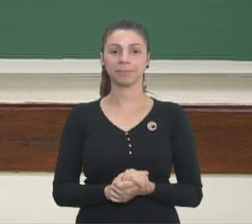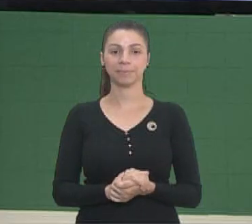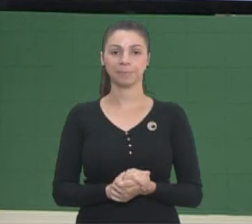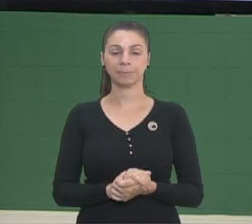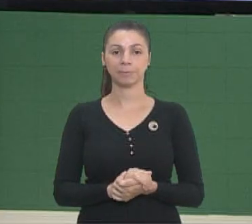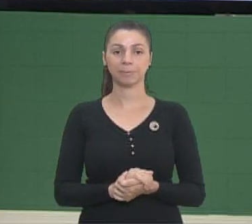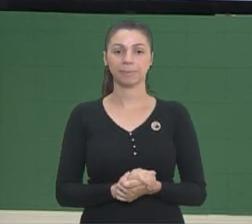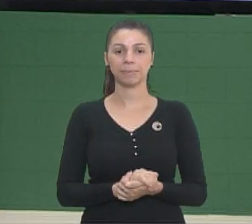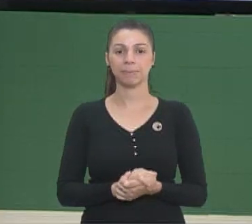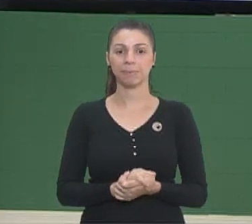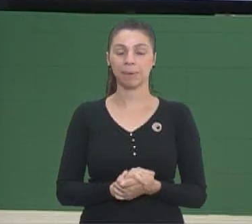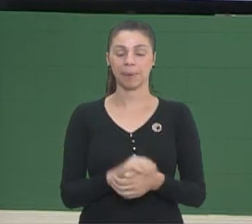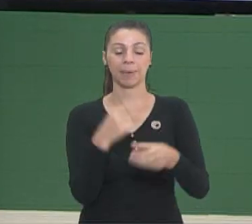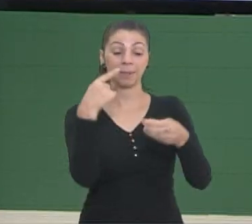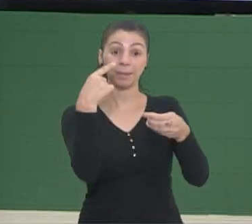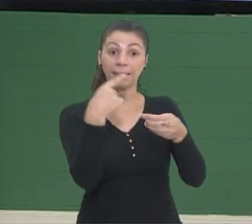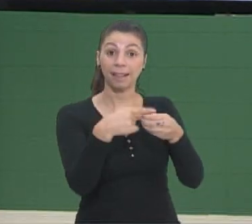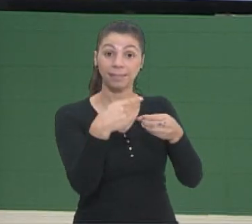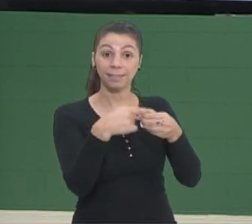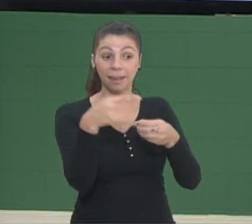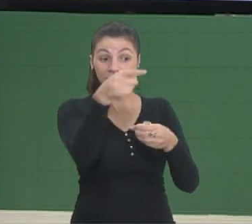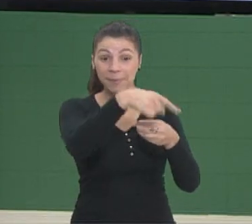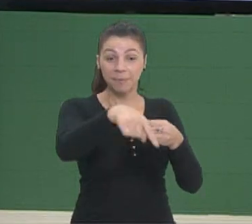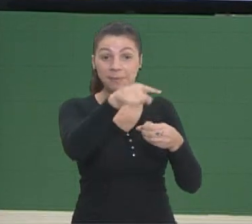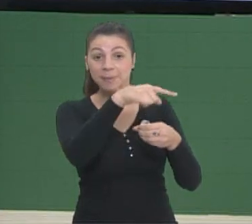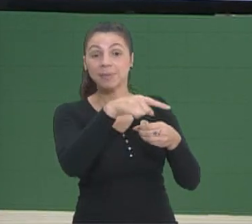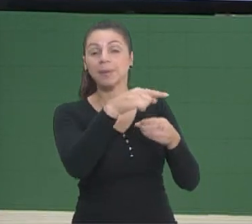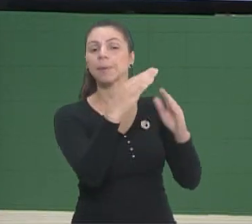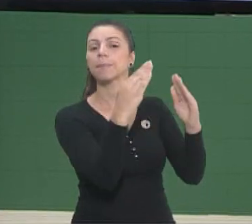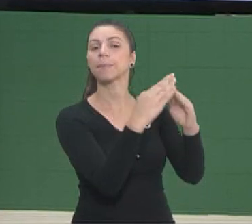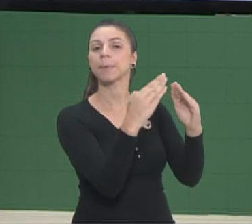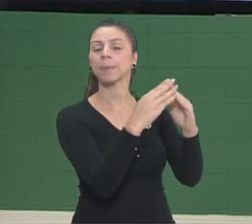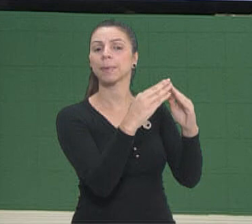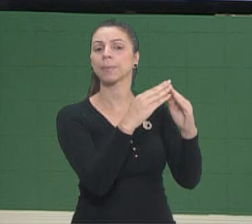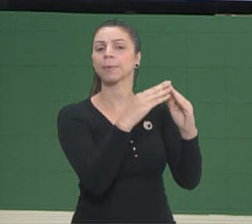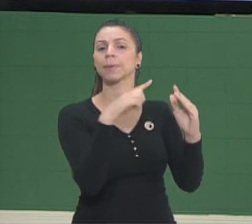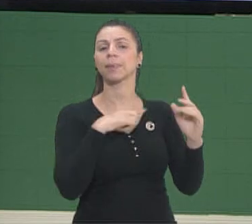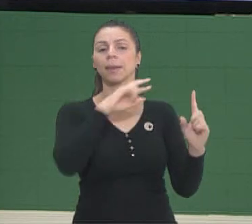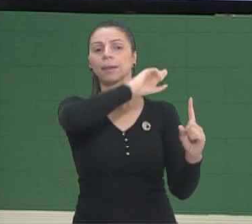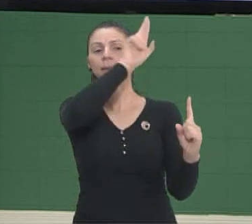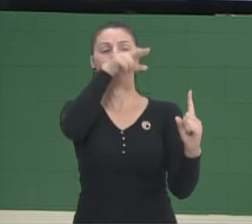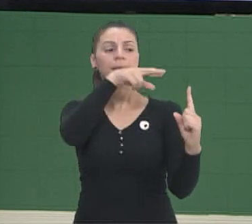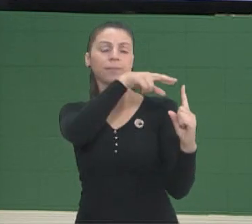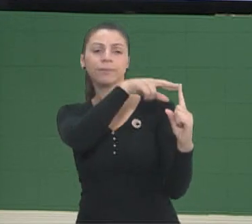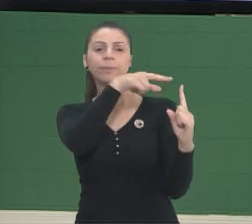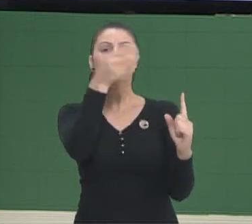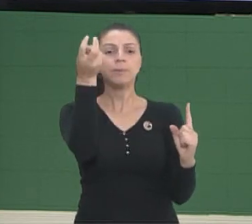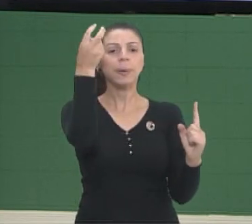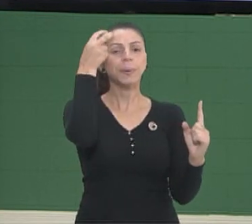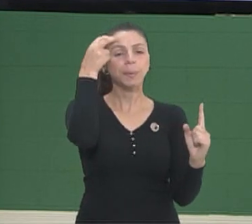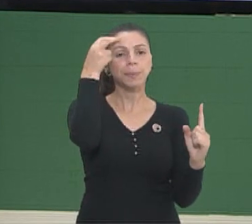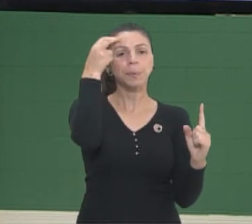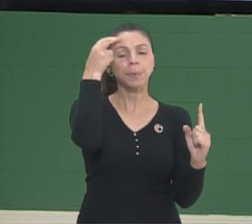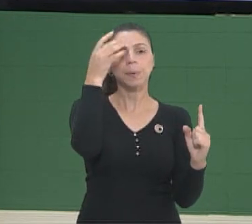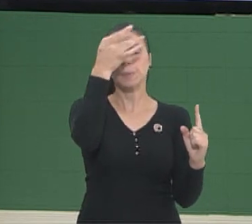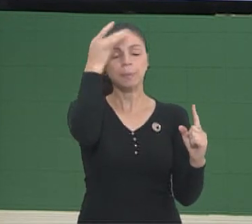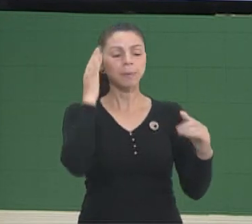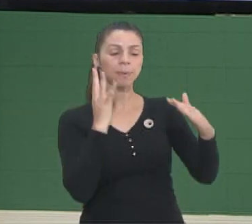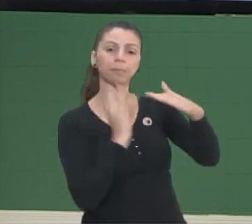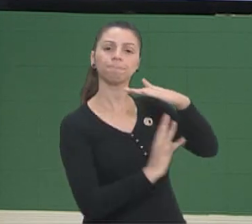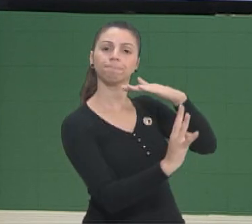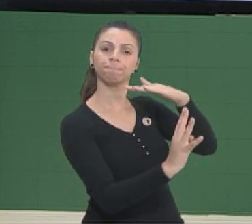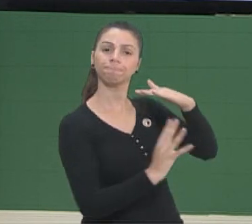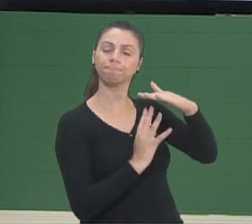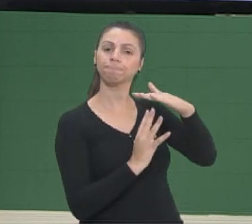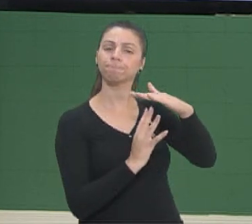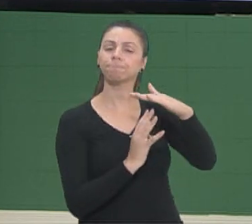Na cidade em que você mora, possui referências a culturas dos imigrantes? Quais? Coloquei